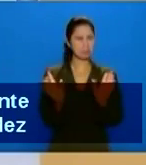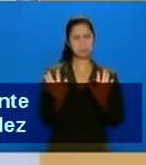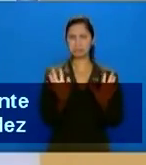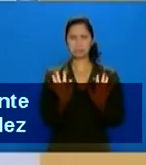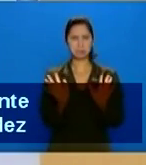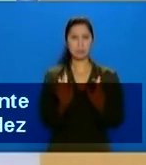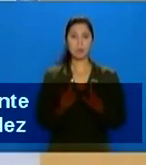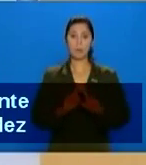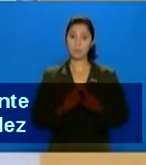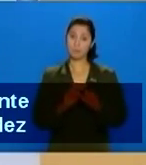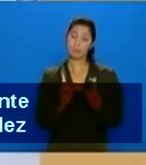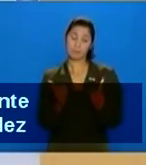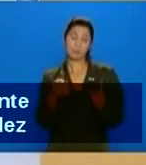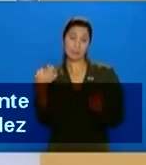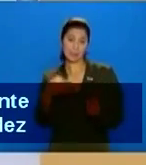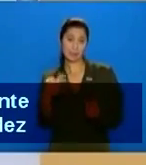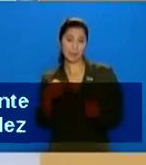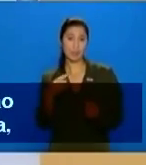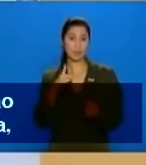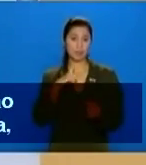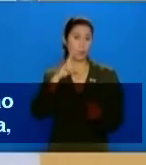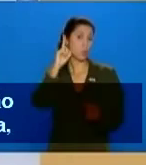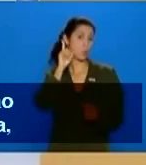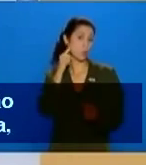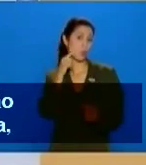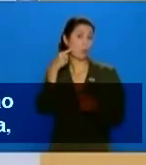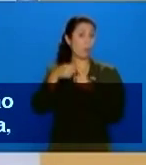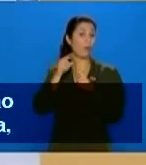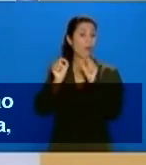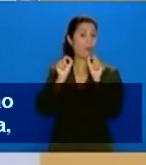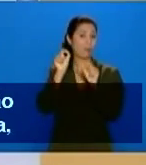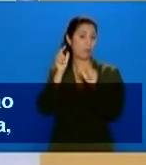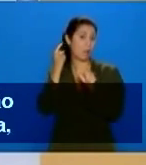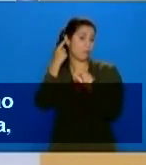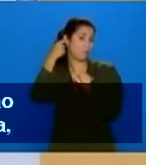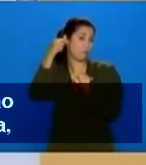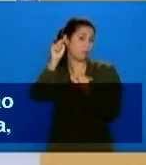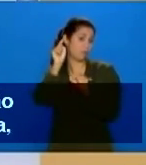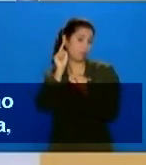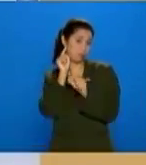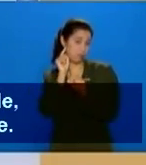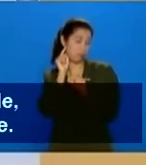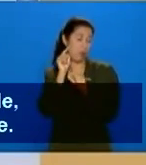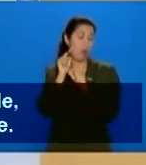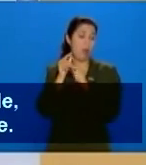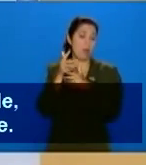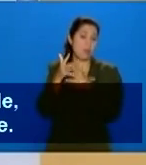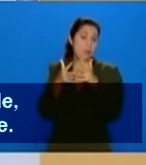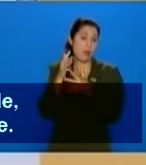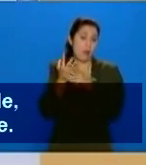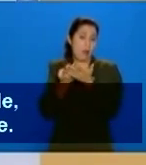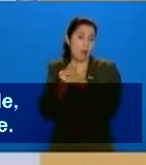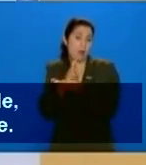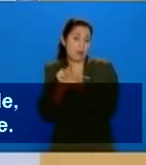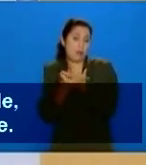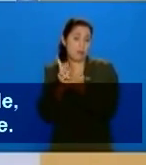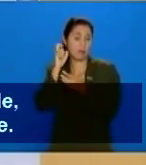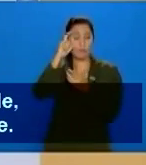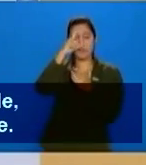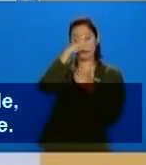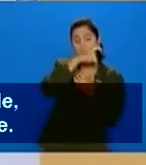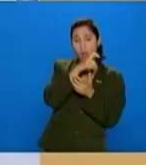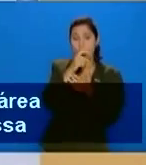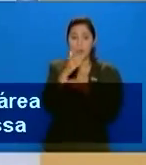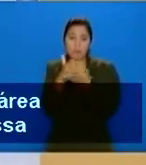errado. Com certeza, a surdez é uma implicação do órgão auditivo que não funciona, que tem alguma dificuldade,